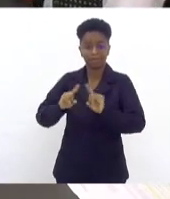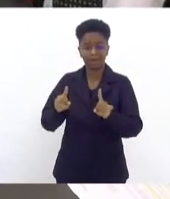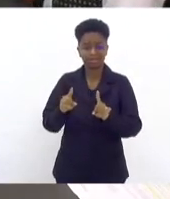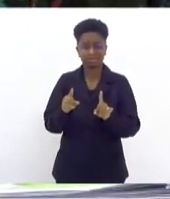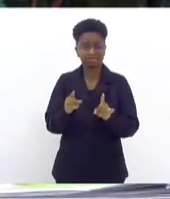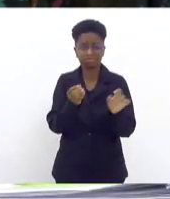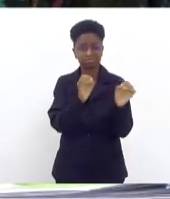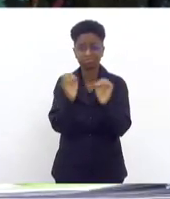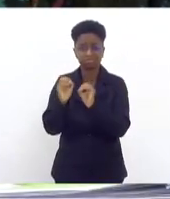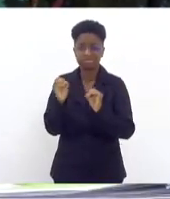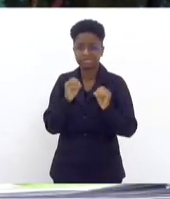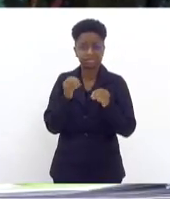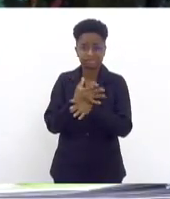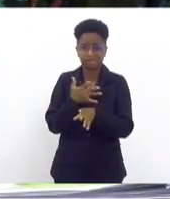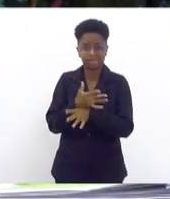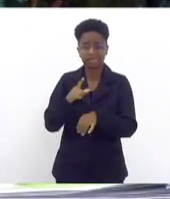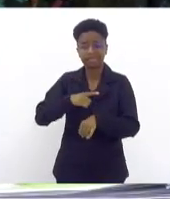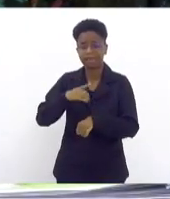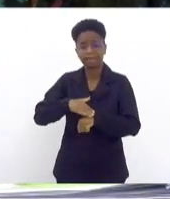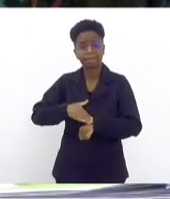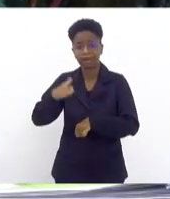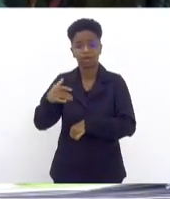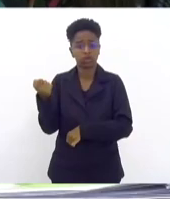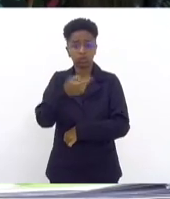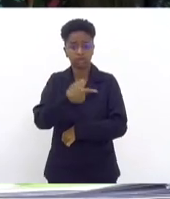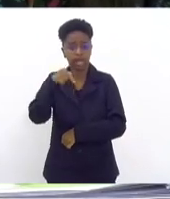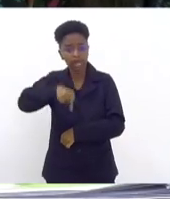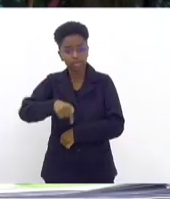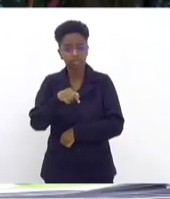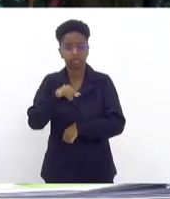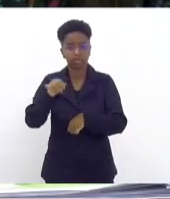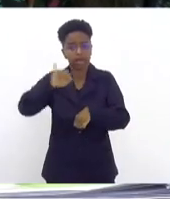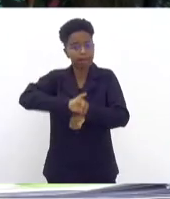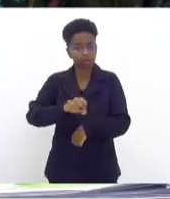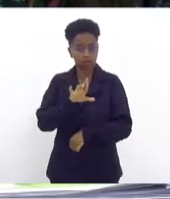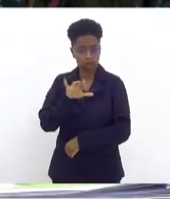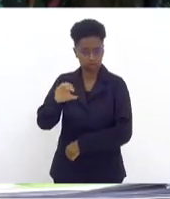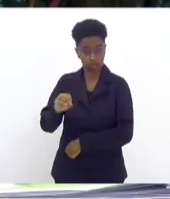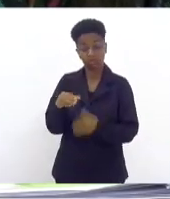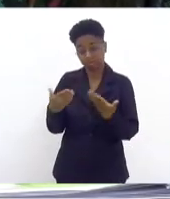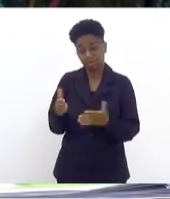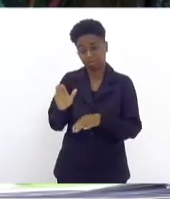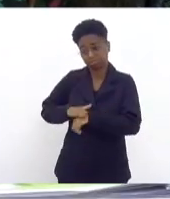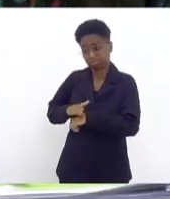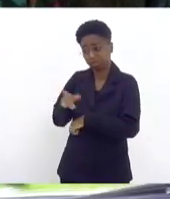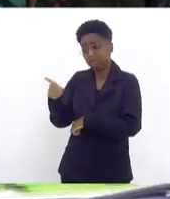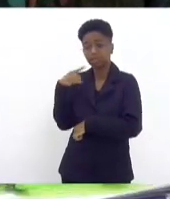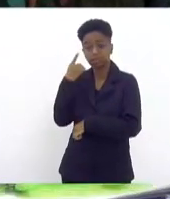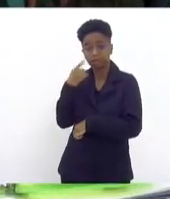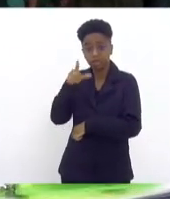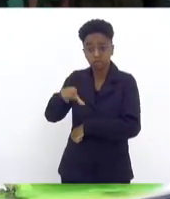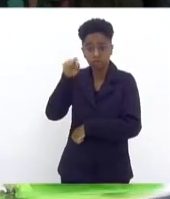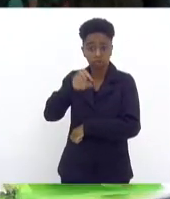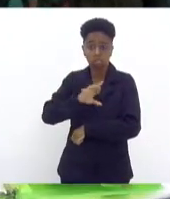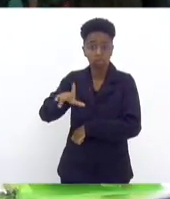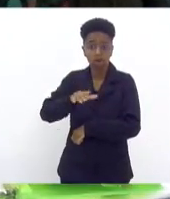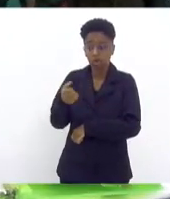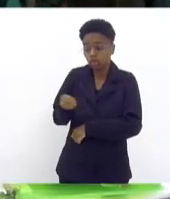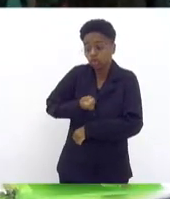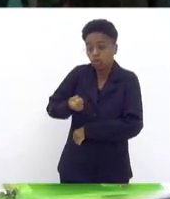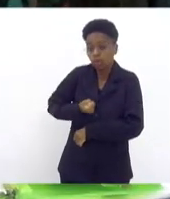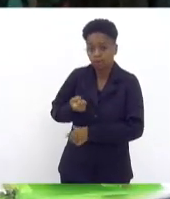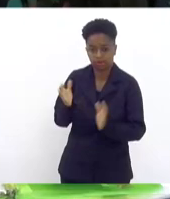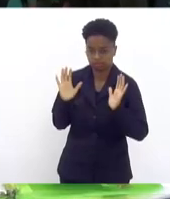mais ciclovia que a capital. É critério do deputado, não é o número deputado de... Deputado De Laroli,